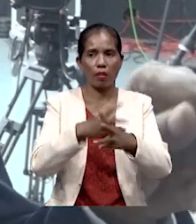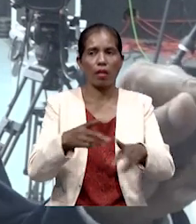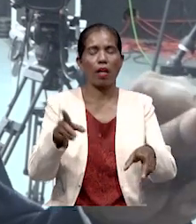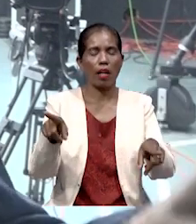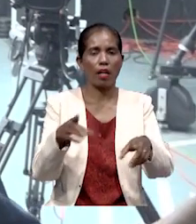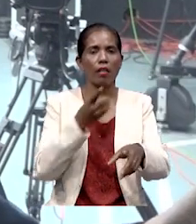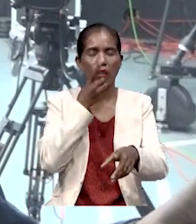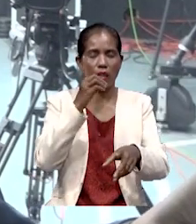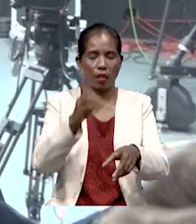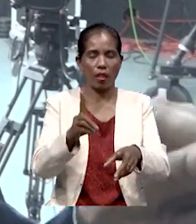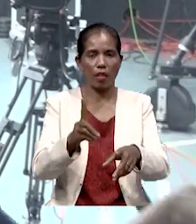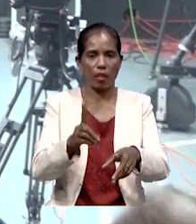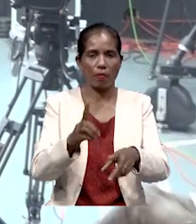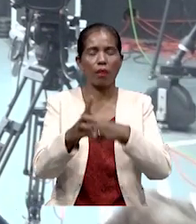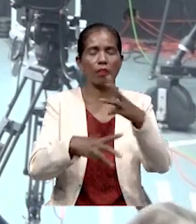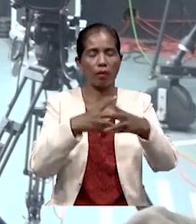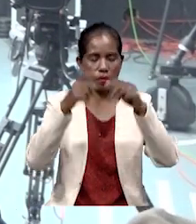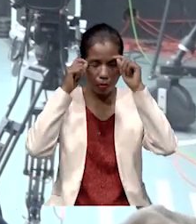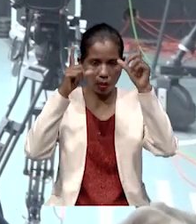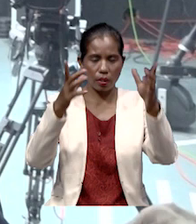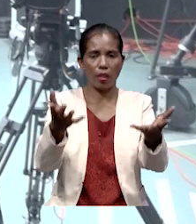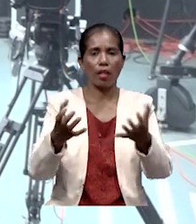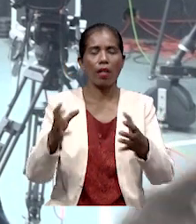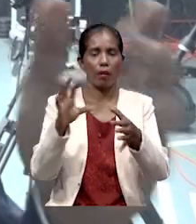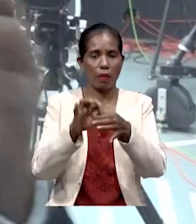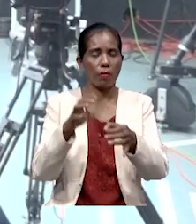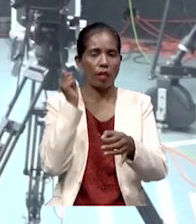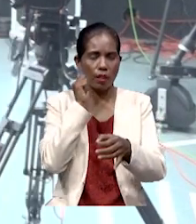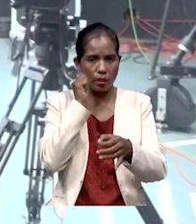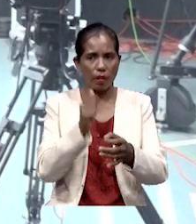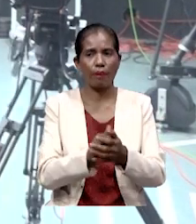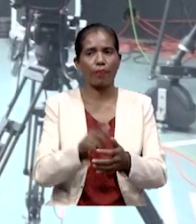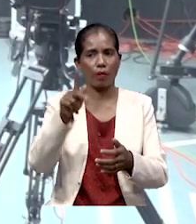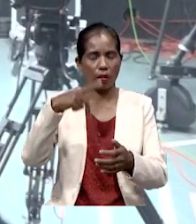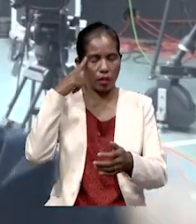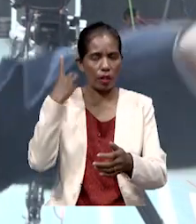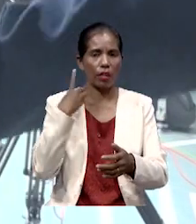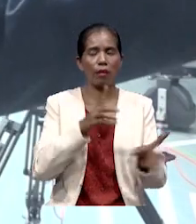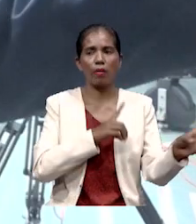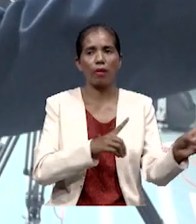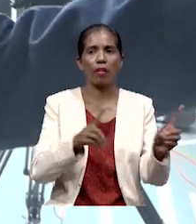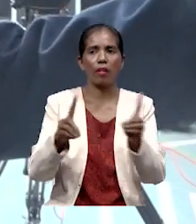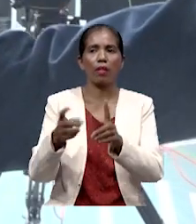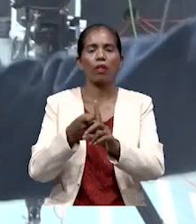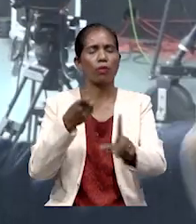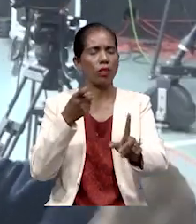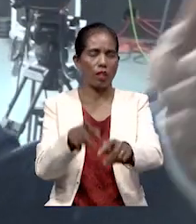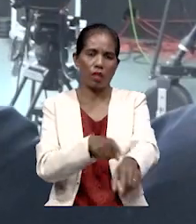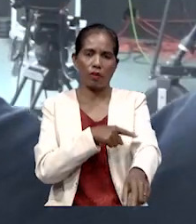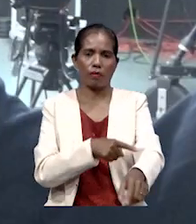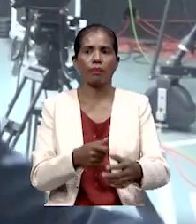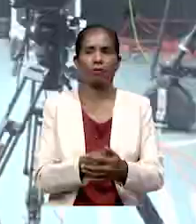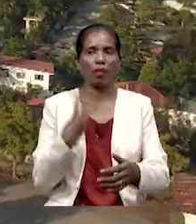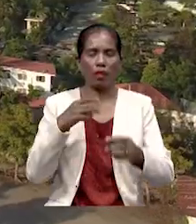ASEAN. A voz chave. 1974. Neve política, Ita, o Rinlora implementa, mais que era sua escritura. Neve Ita